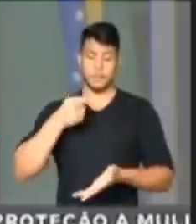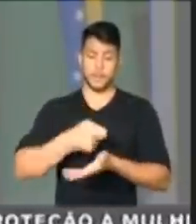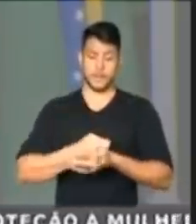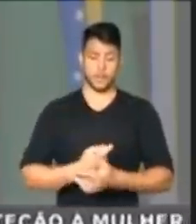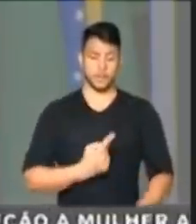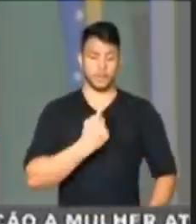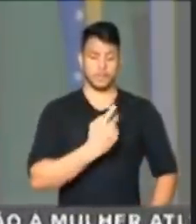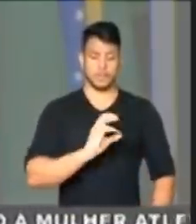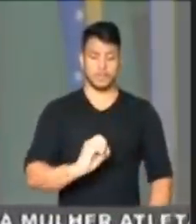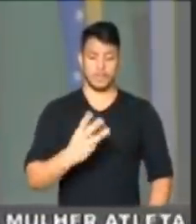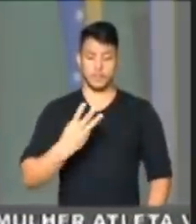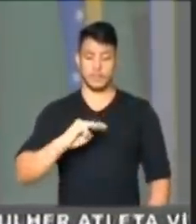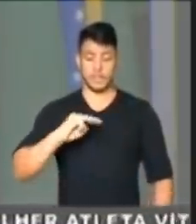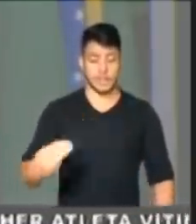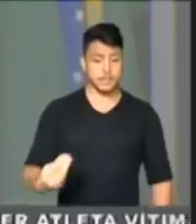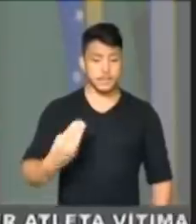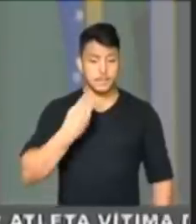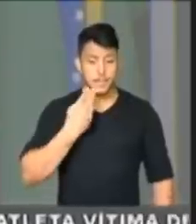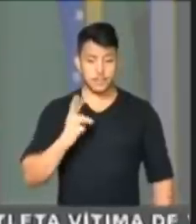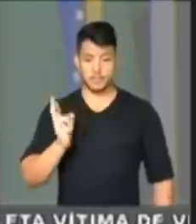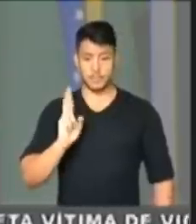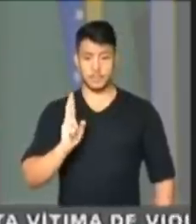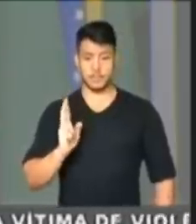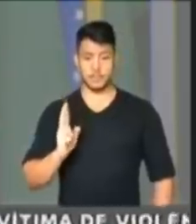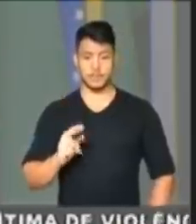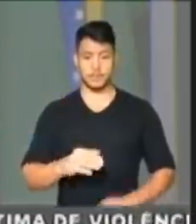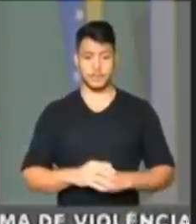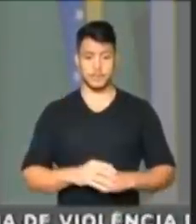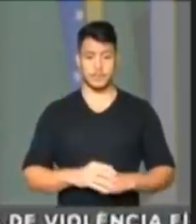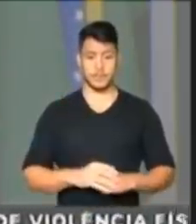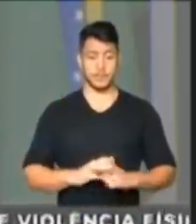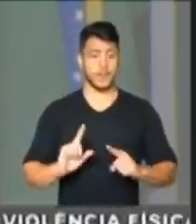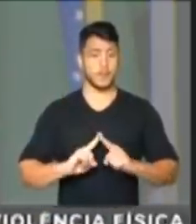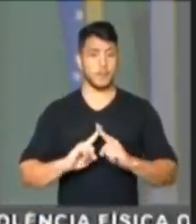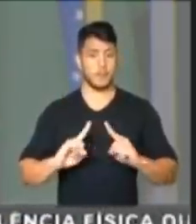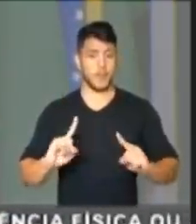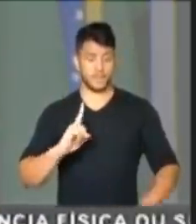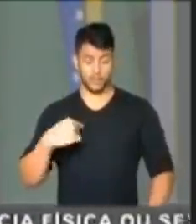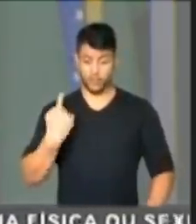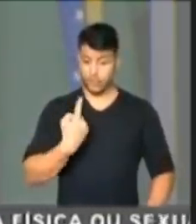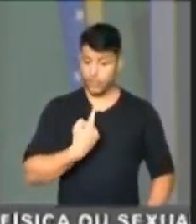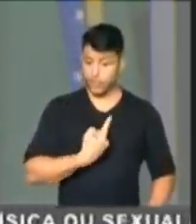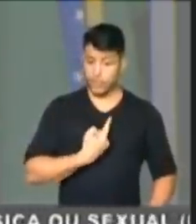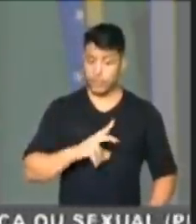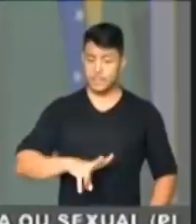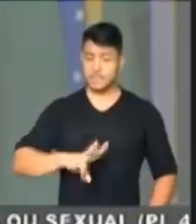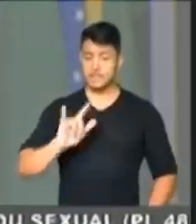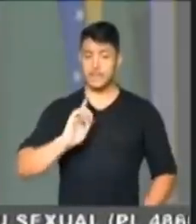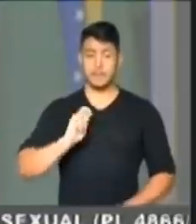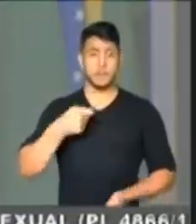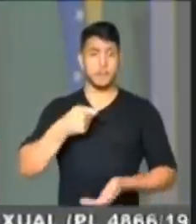de reais. Mas só por metade da área, nós parlamentares